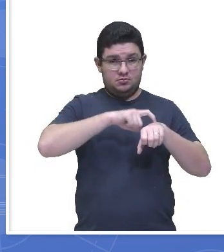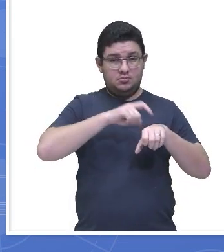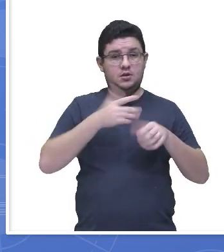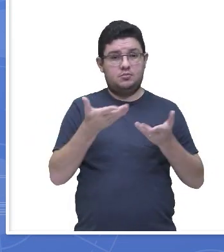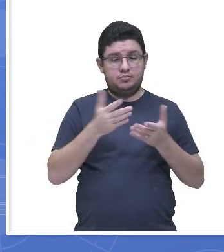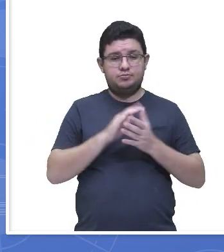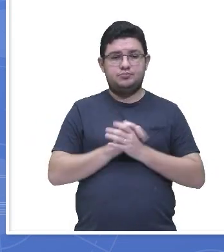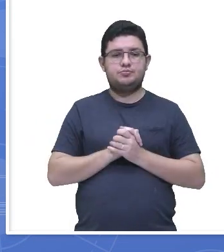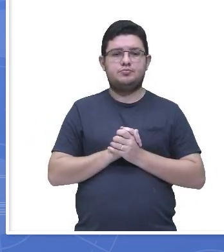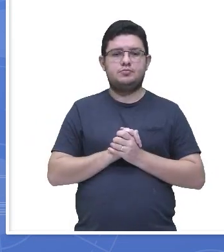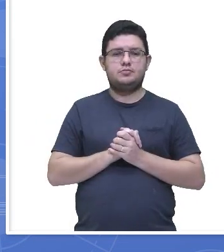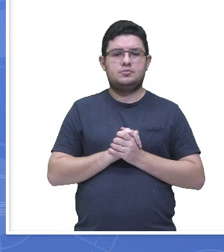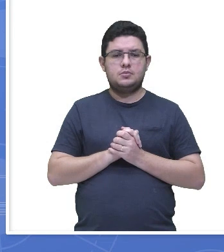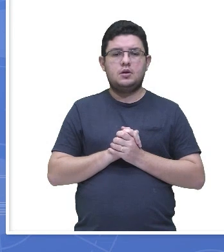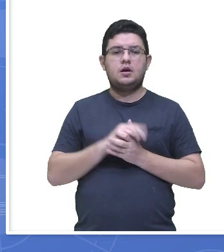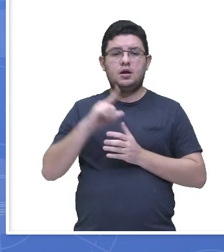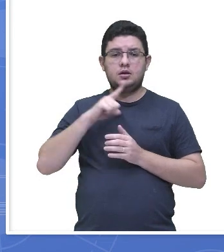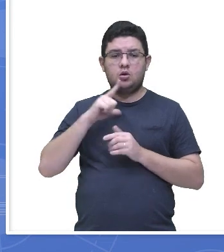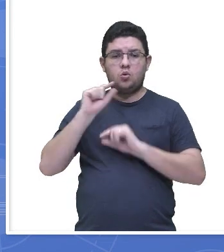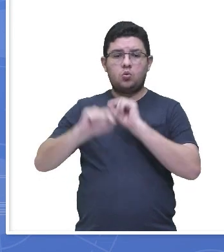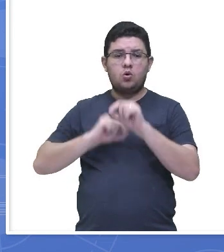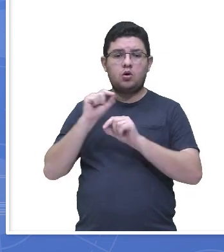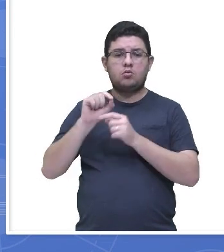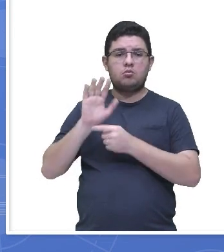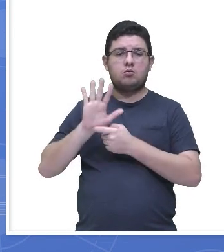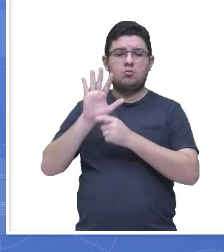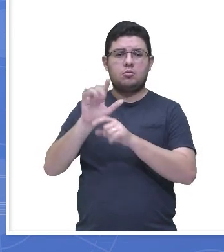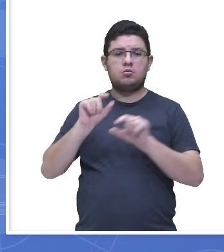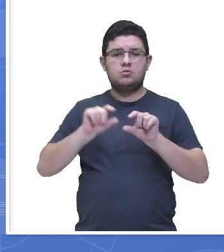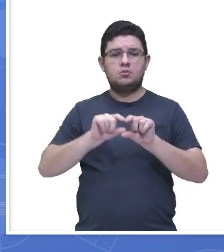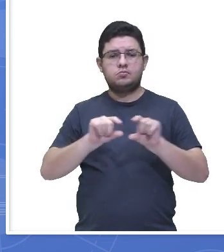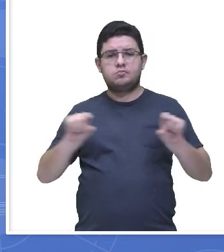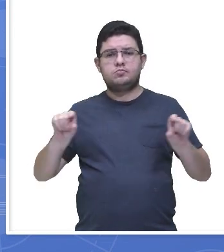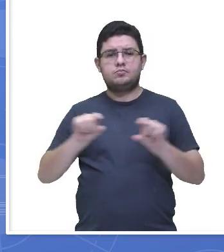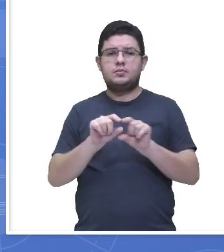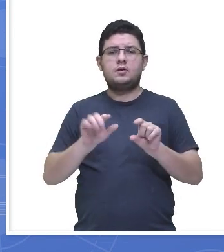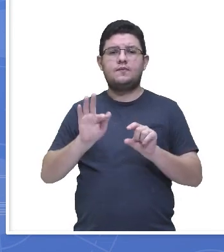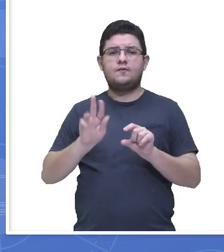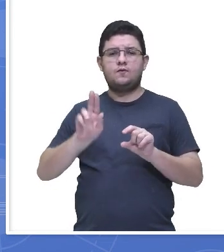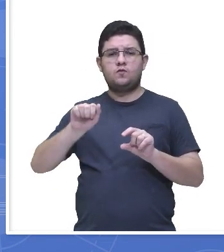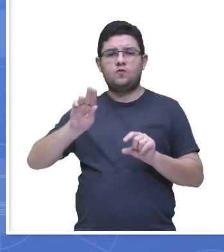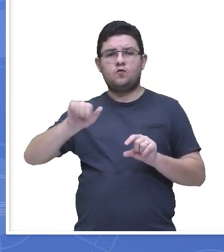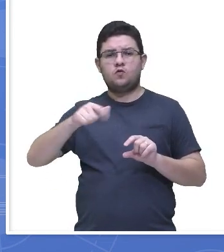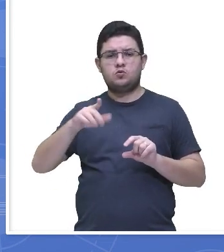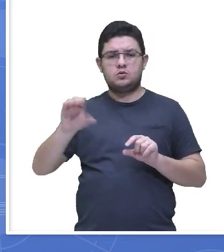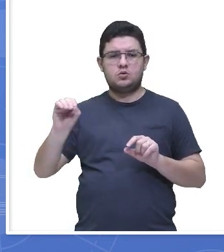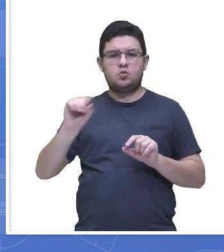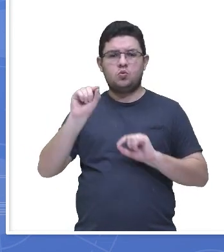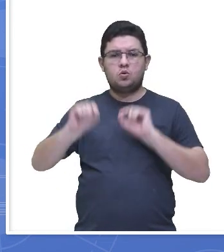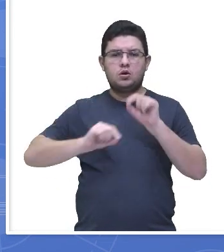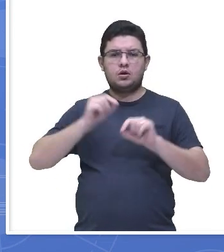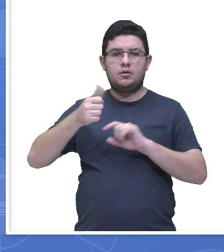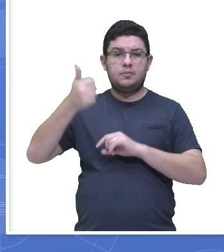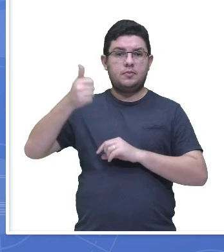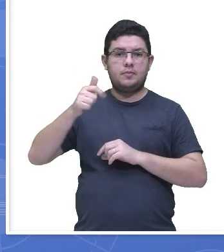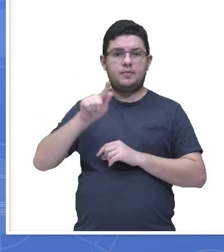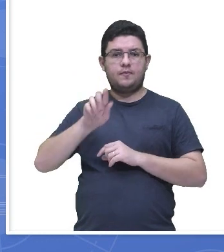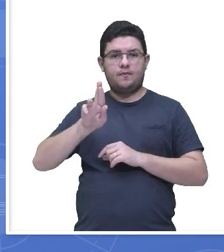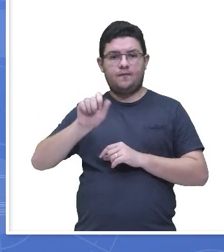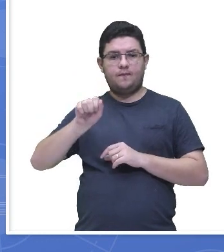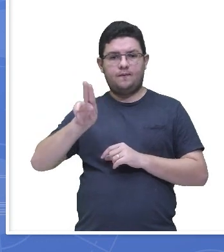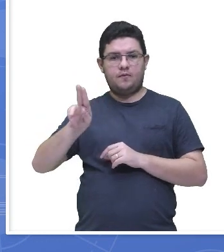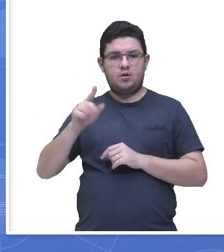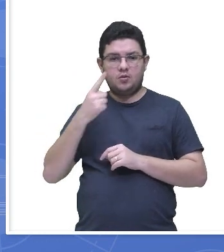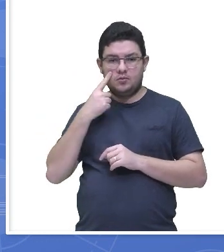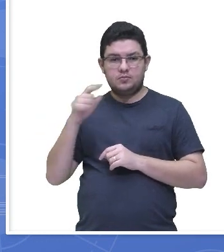primeiro grau. Se nós representarmos o espaço inicial S0 no tempo igual a T0 como